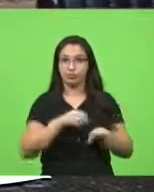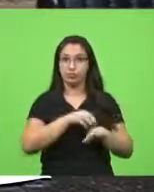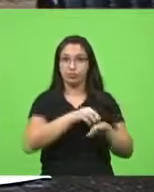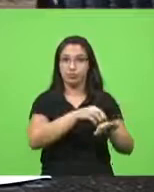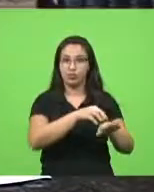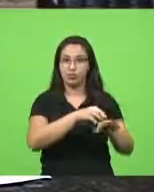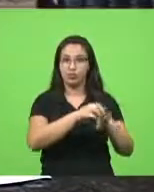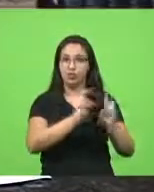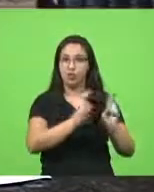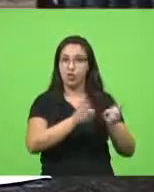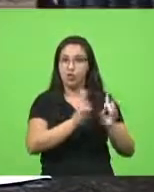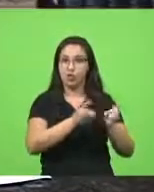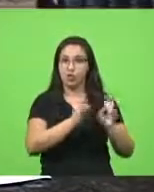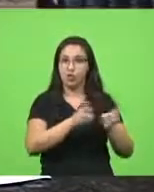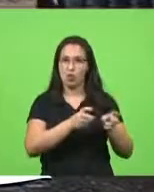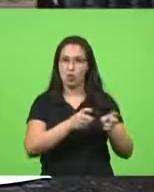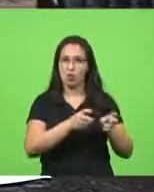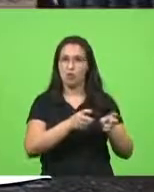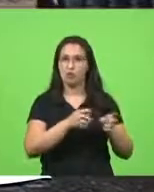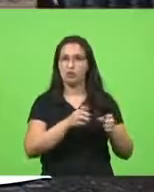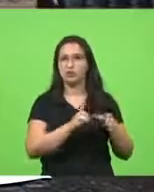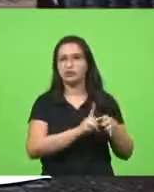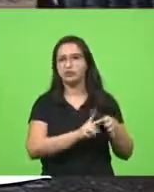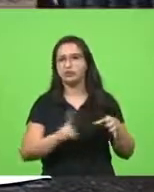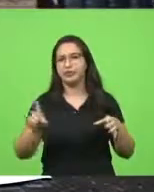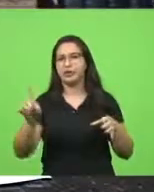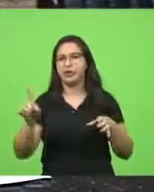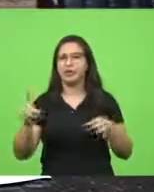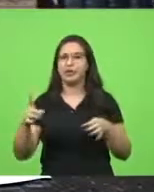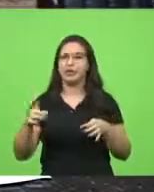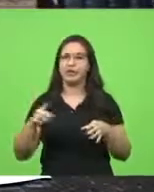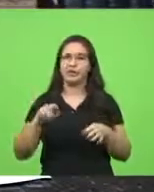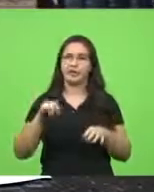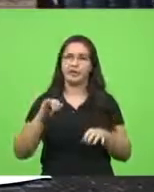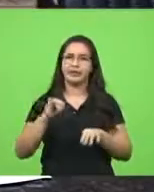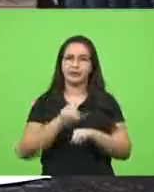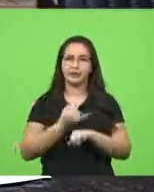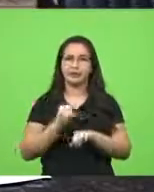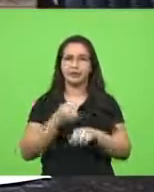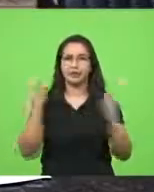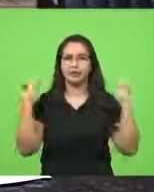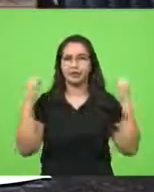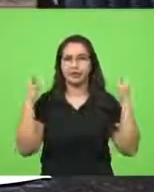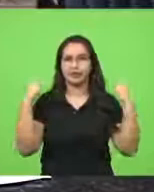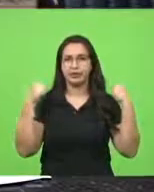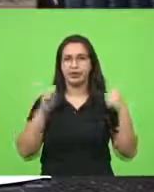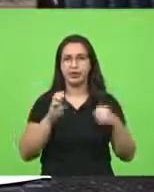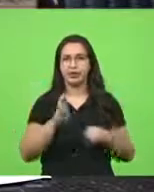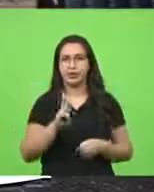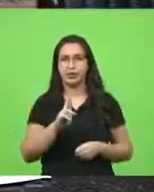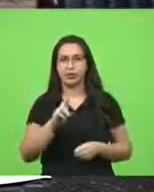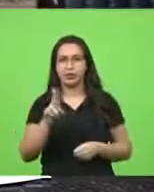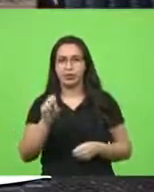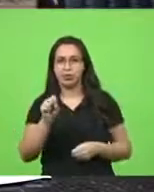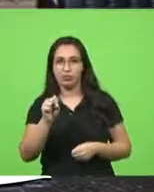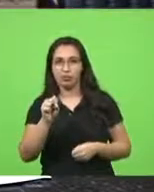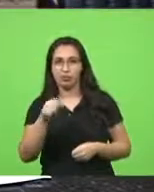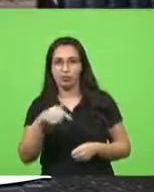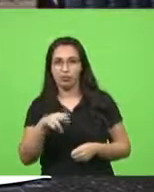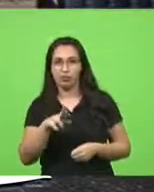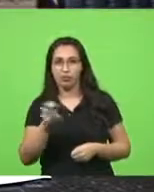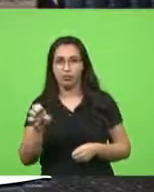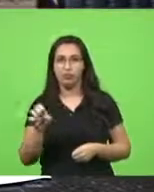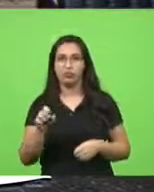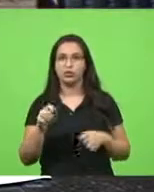pessoas de Florianópolis a Joinville, que fazem o percurso entre Chapecó e Brusque, enfim, que fazem as viagens